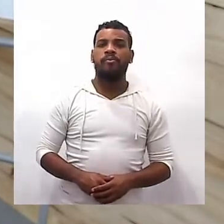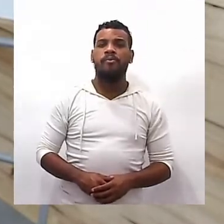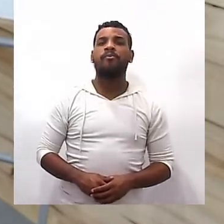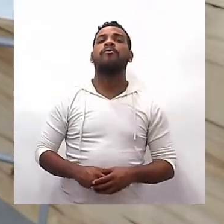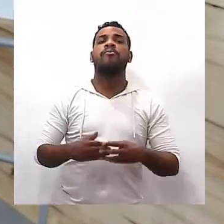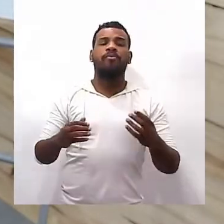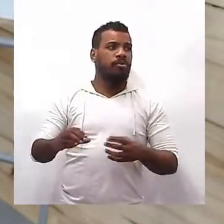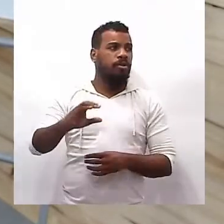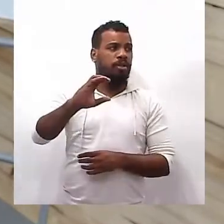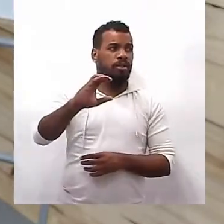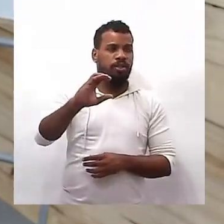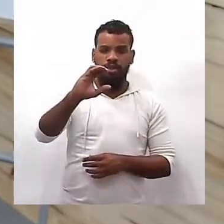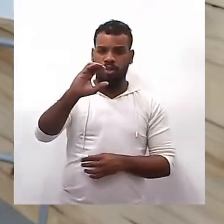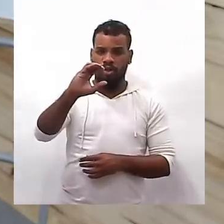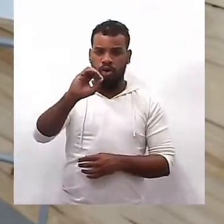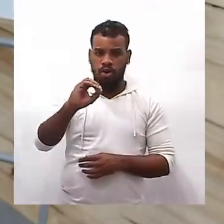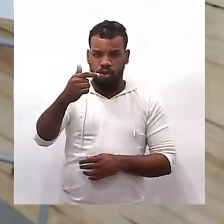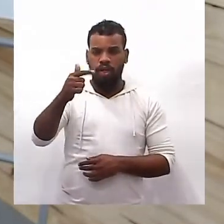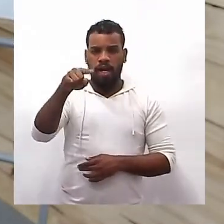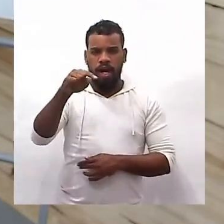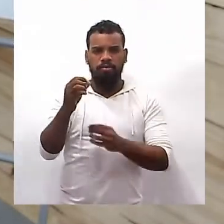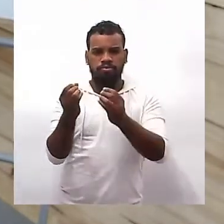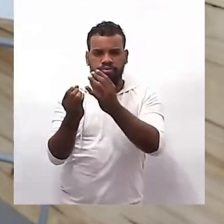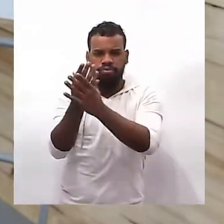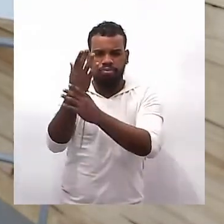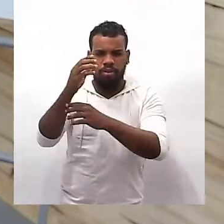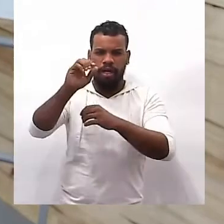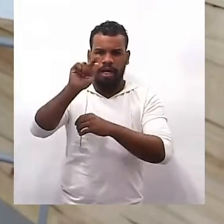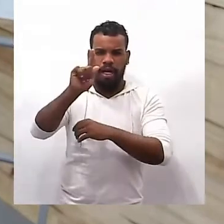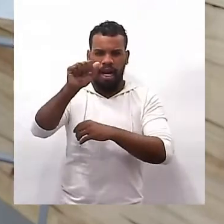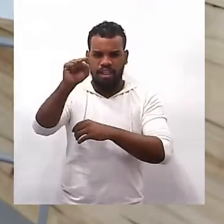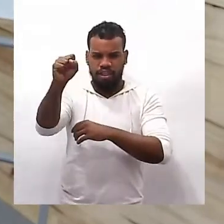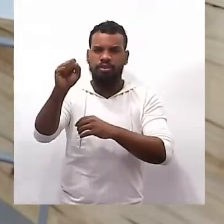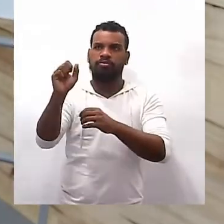né? É o gás carbônico, tá? Ou seja, vai